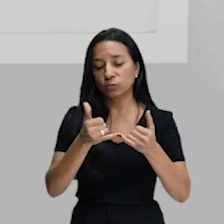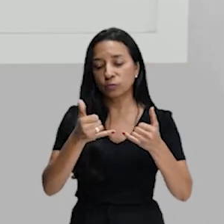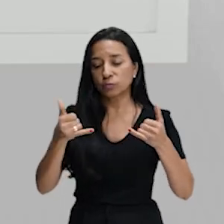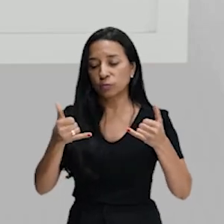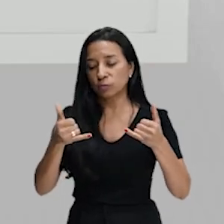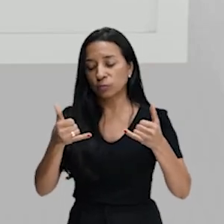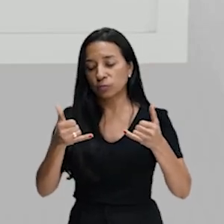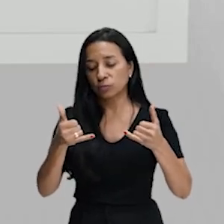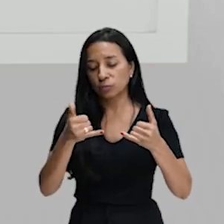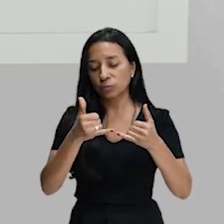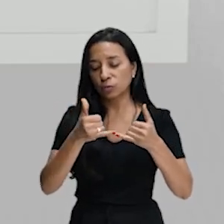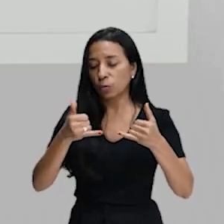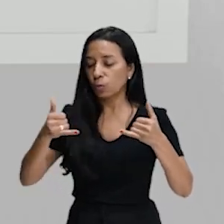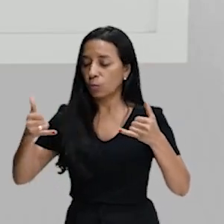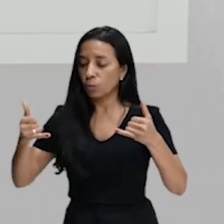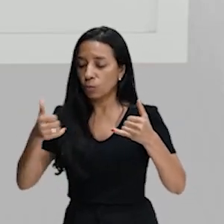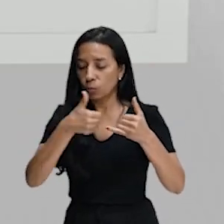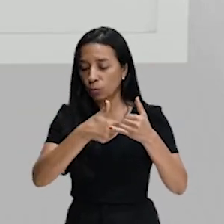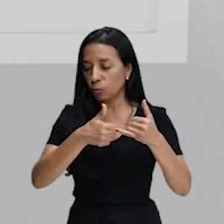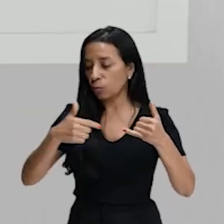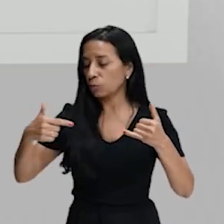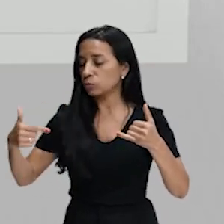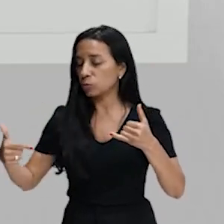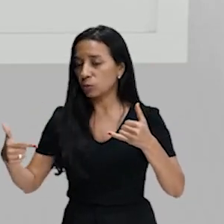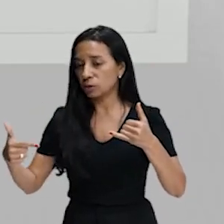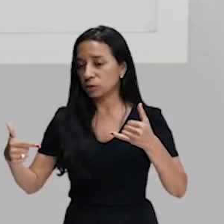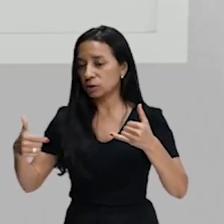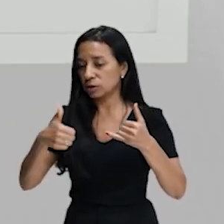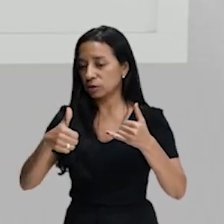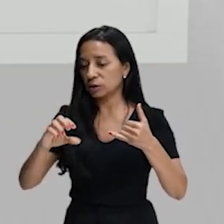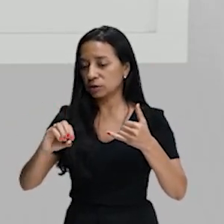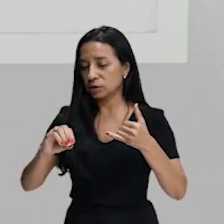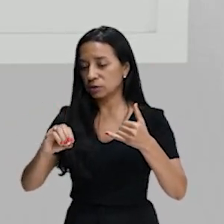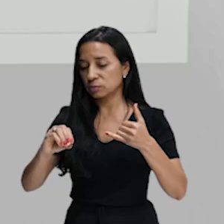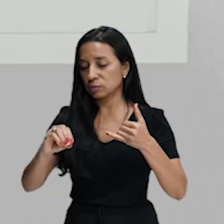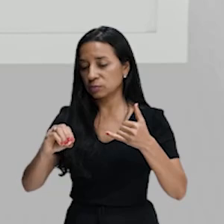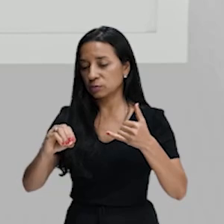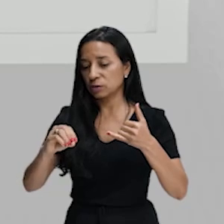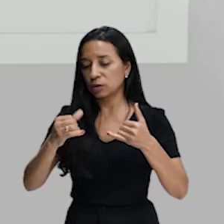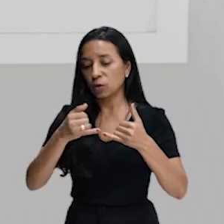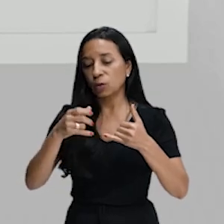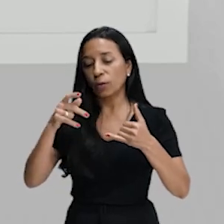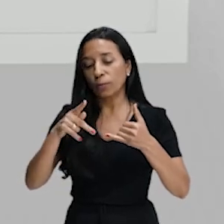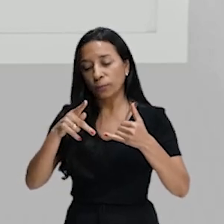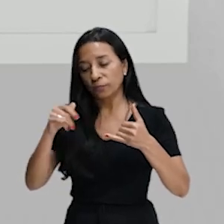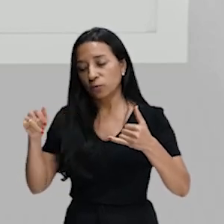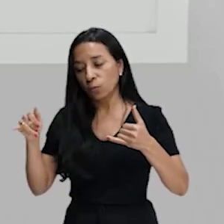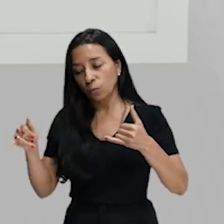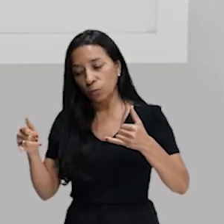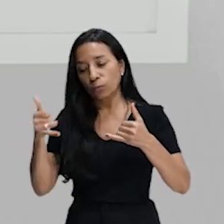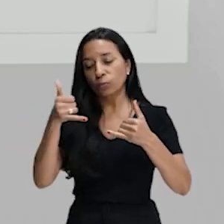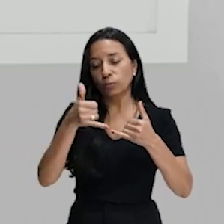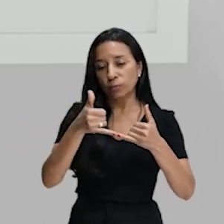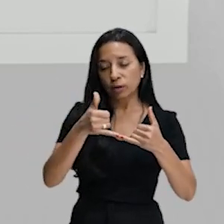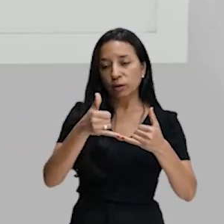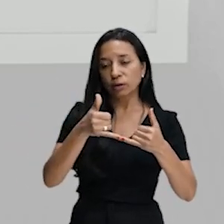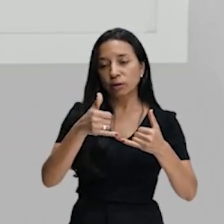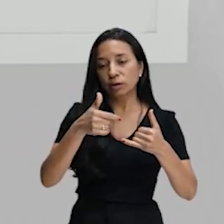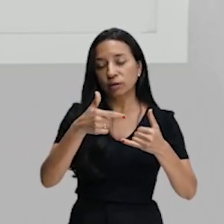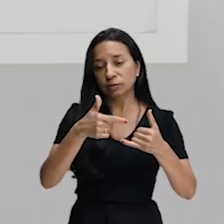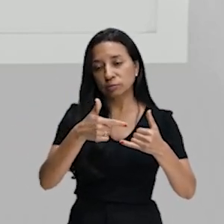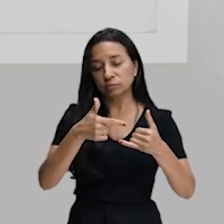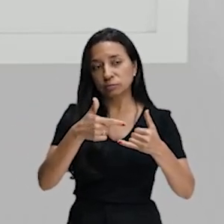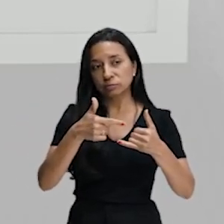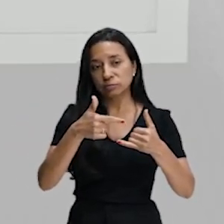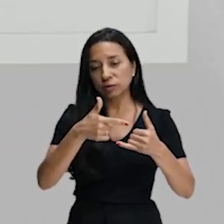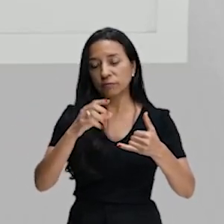centímetros e do fio 1 até o ponto P é 20. Né? Então, vai ser 2D mais D, dá